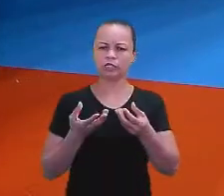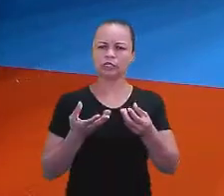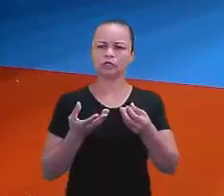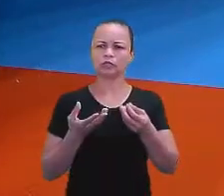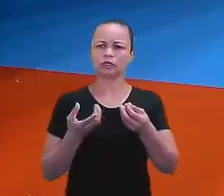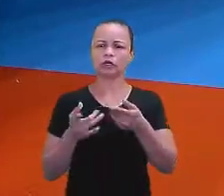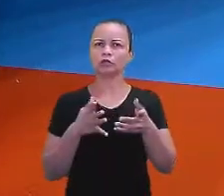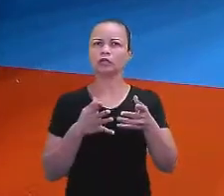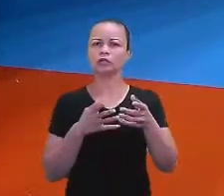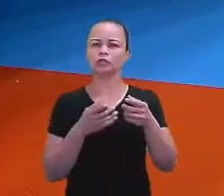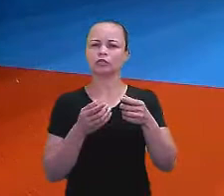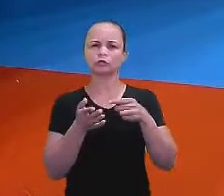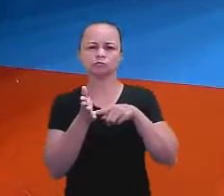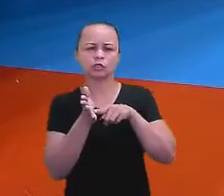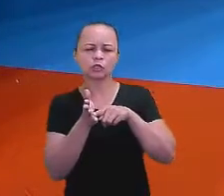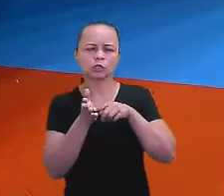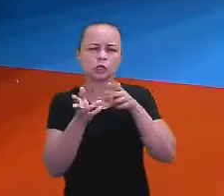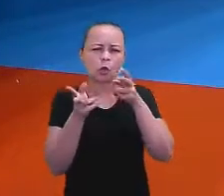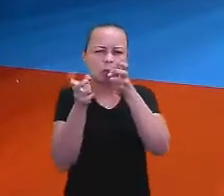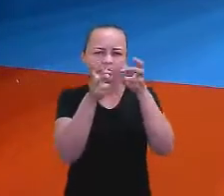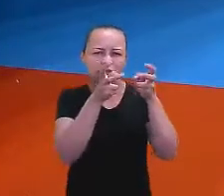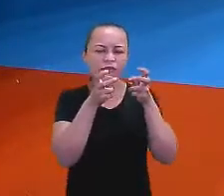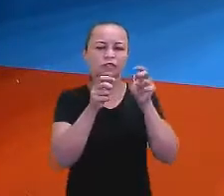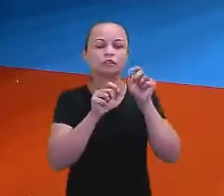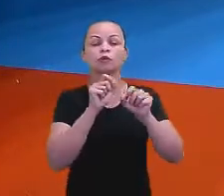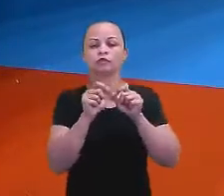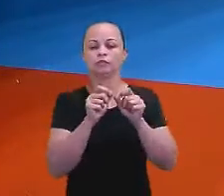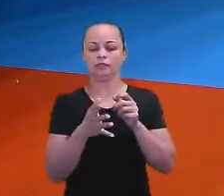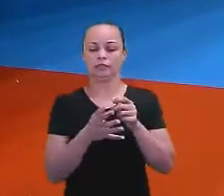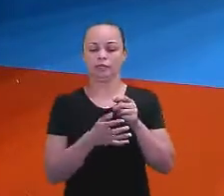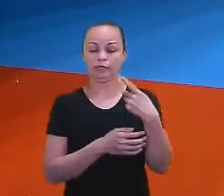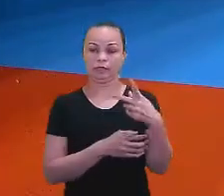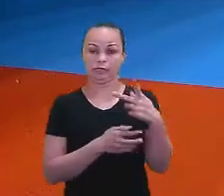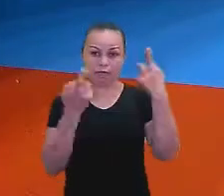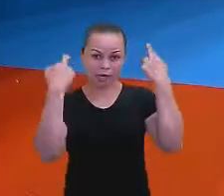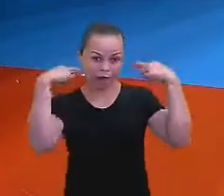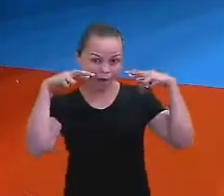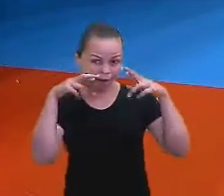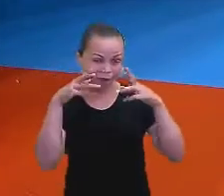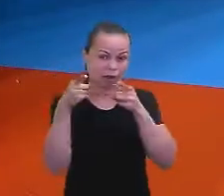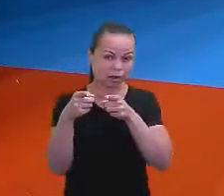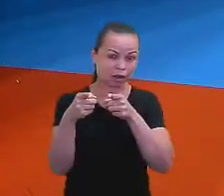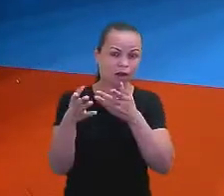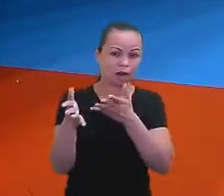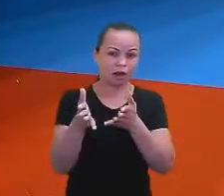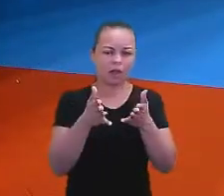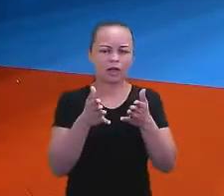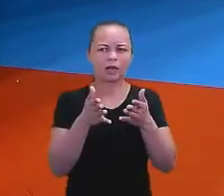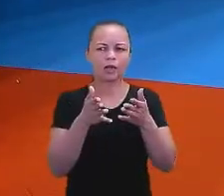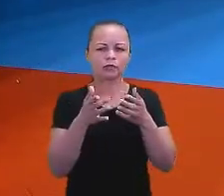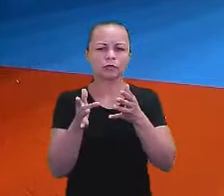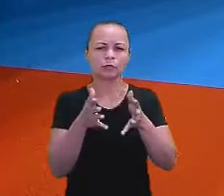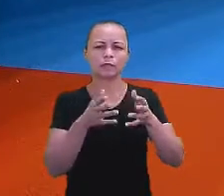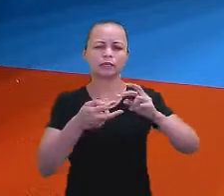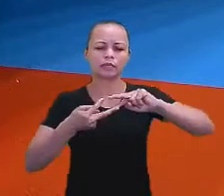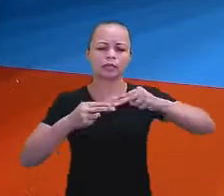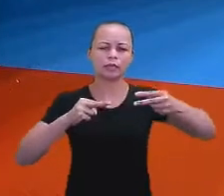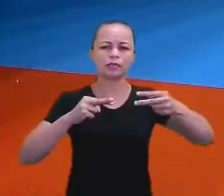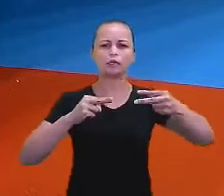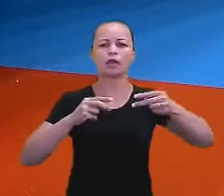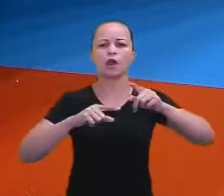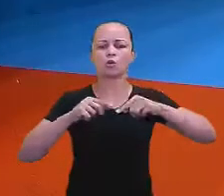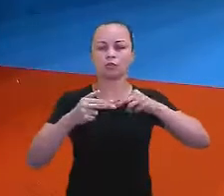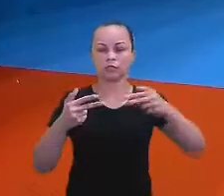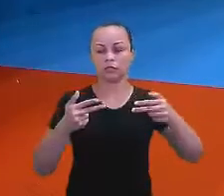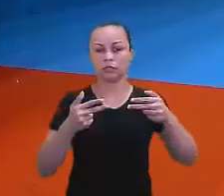um grande balizador e observador é que Dolly foi concebida a partir de um material genético de